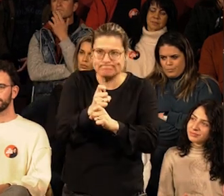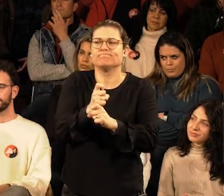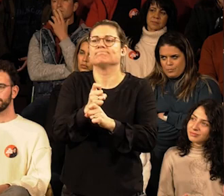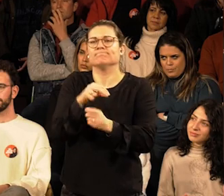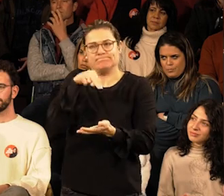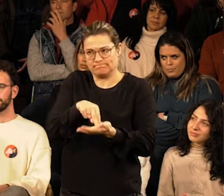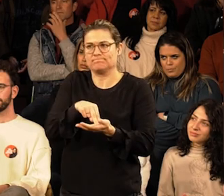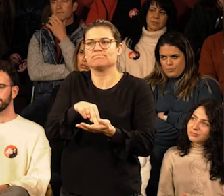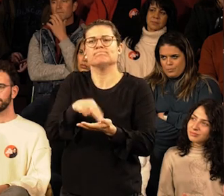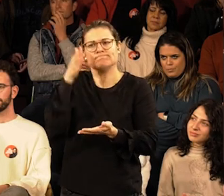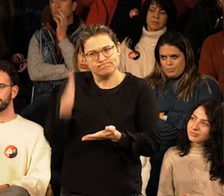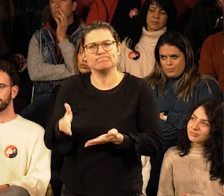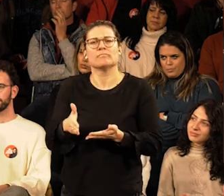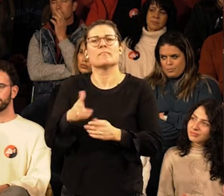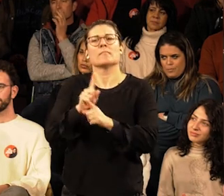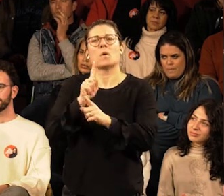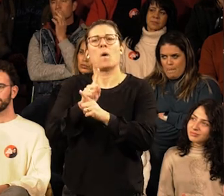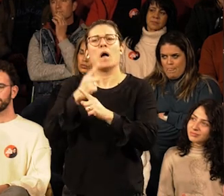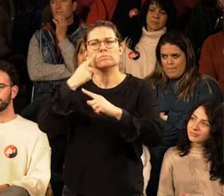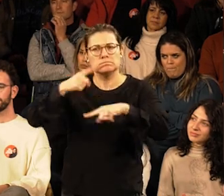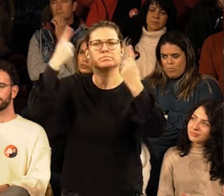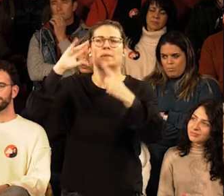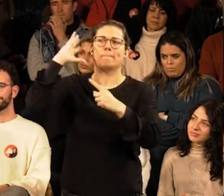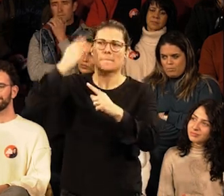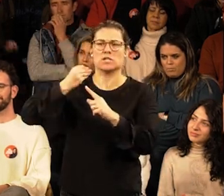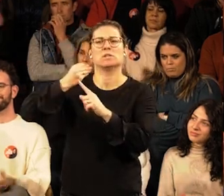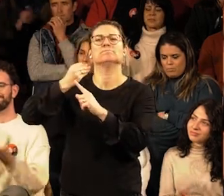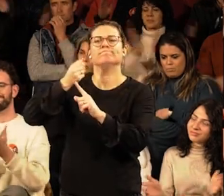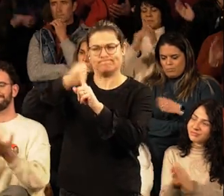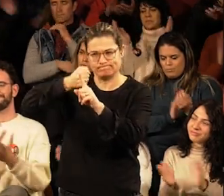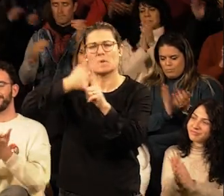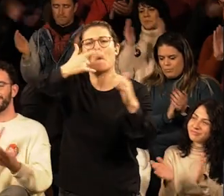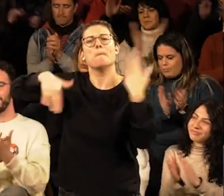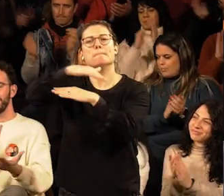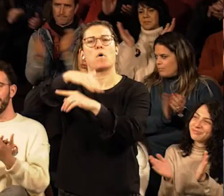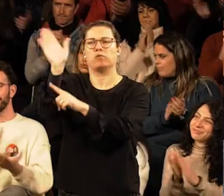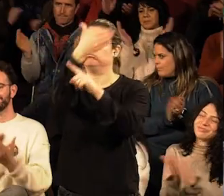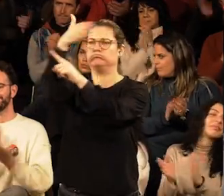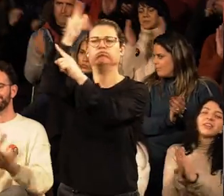que que impunha a bandeira da Palestina e da Luta pelos direitos do Povo